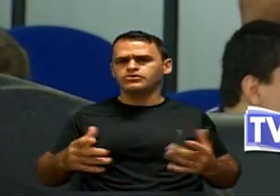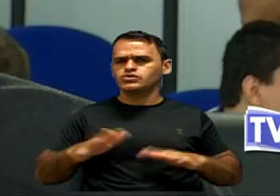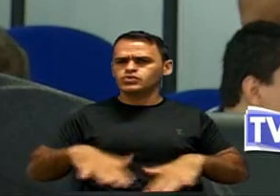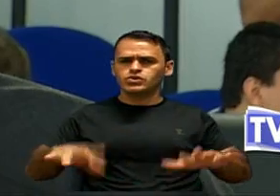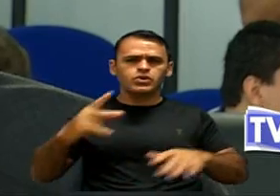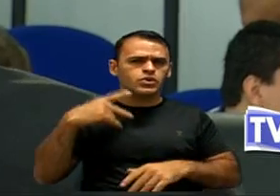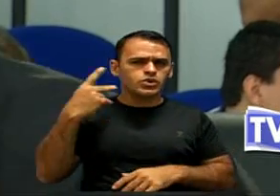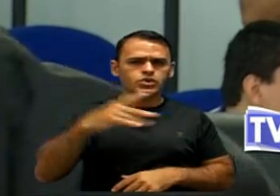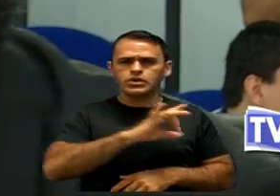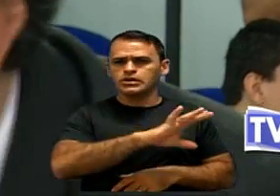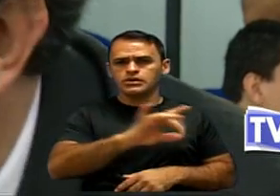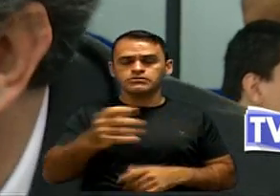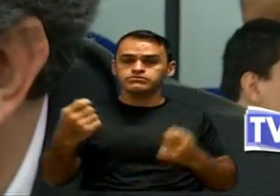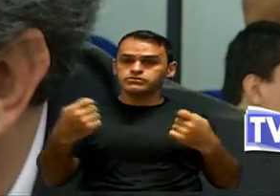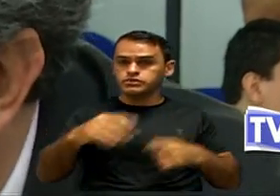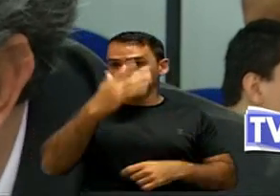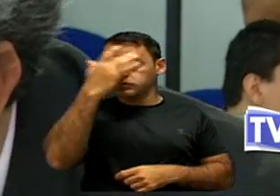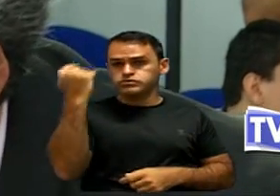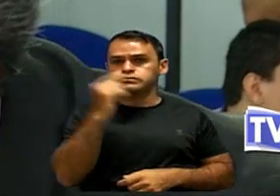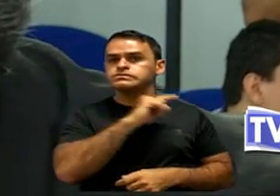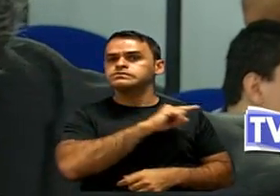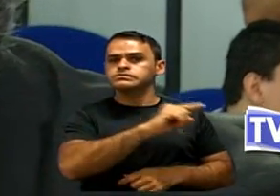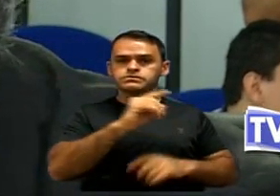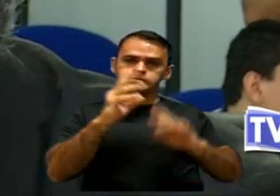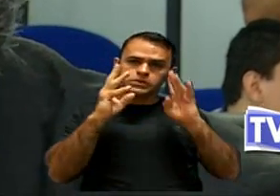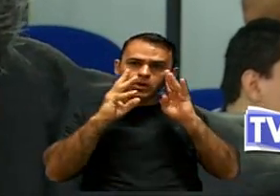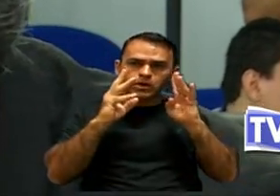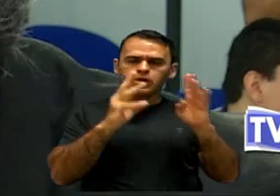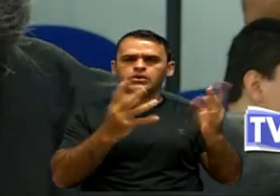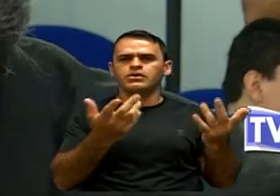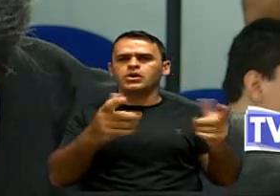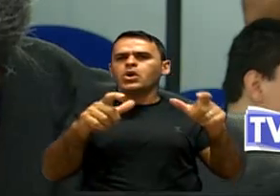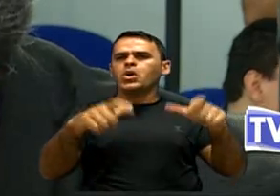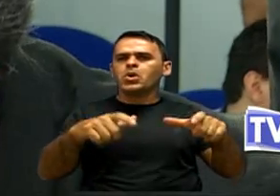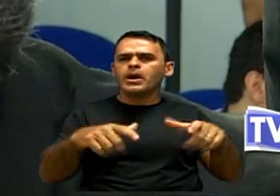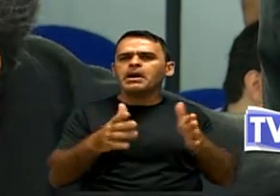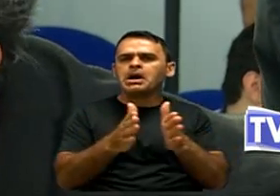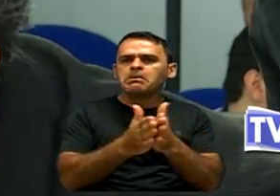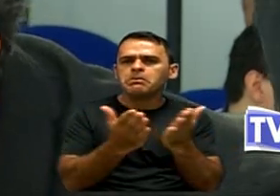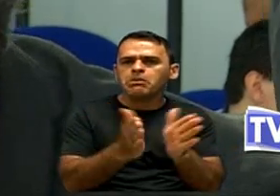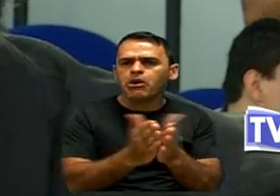Irineu, todos, a gente tem que olhar para essas pessoas, para esses bairros carentes.